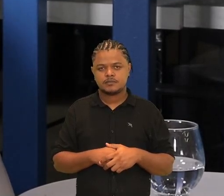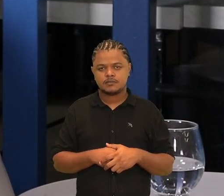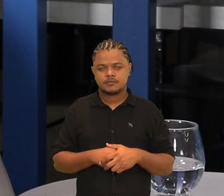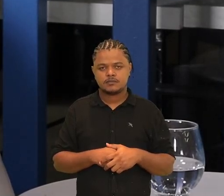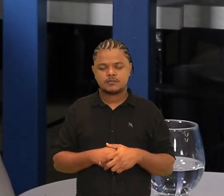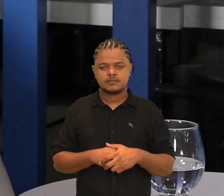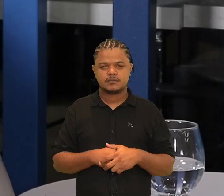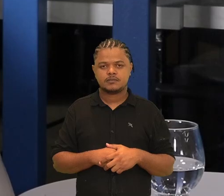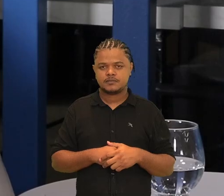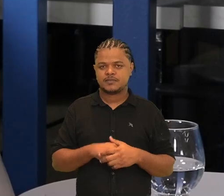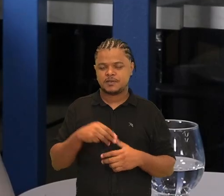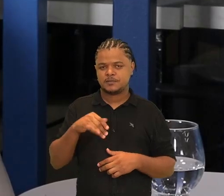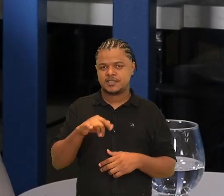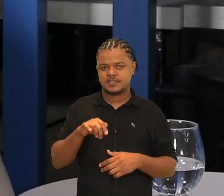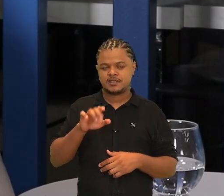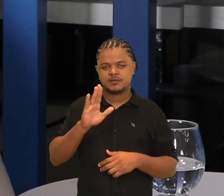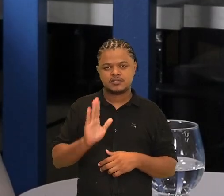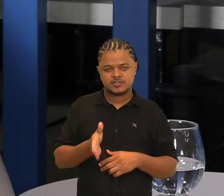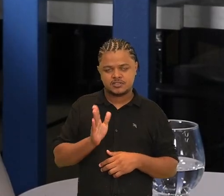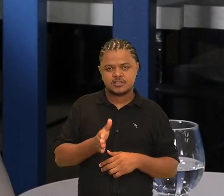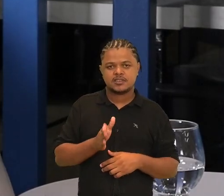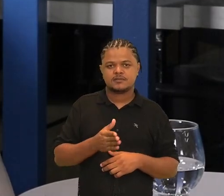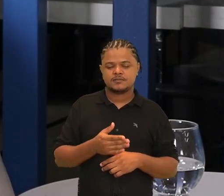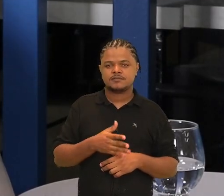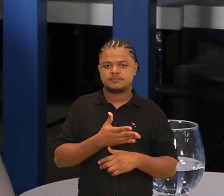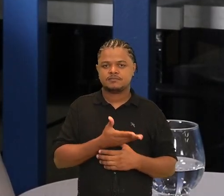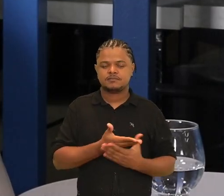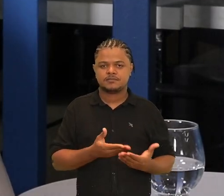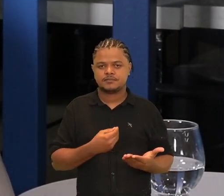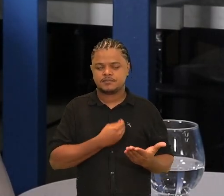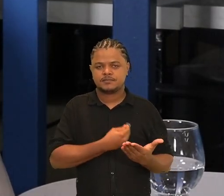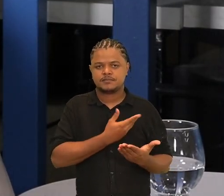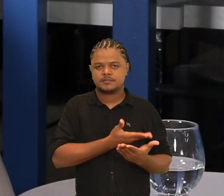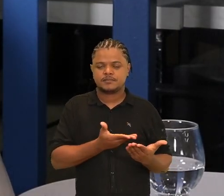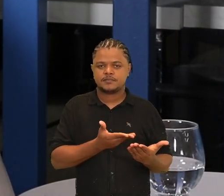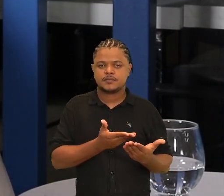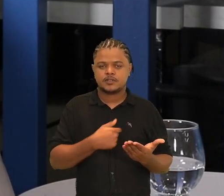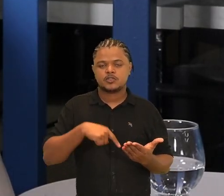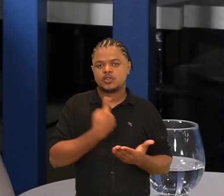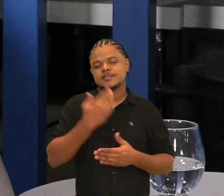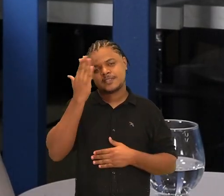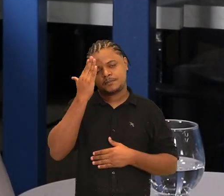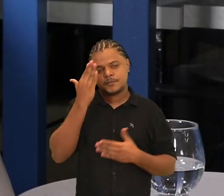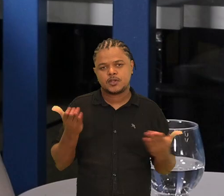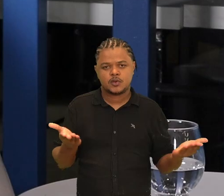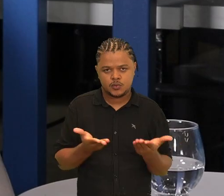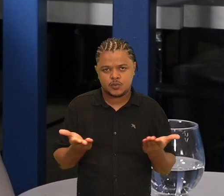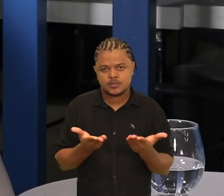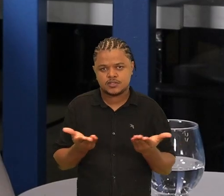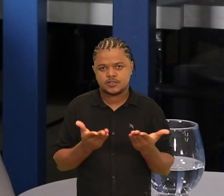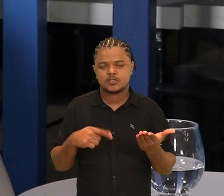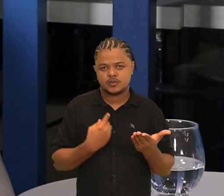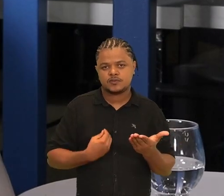aí. E Miguel já estava ali caminhando para 1 ano e 8 meses, né, 1 ano e 9 meses. E a gente sabe hoje, né, que